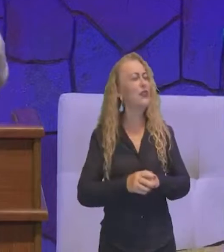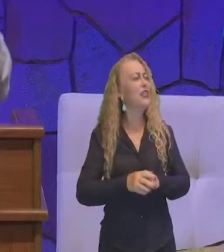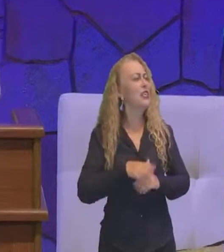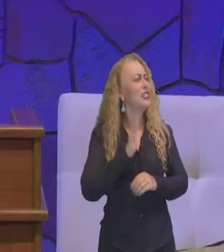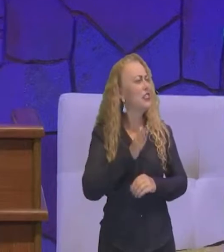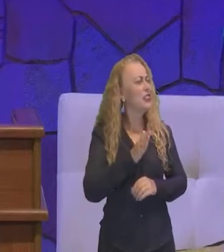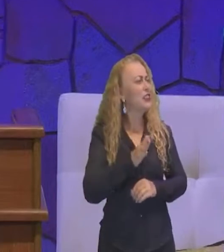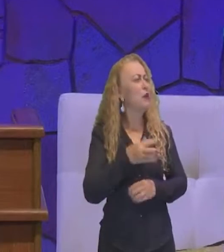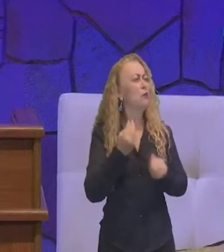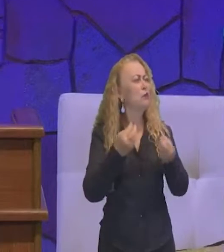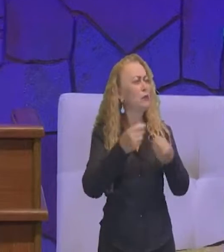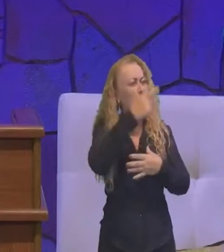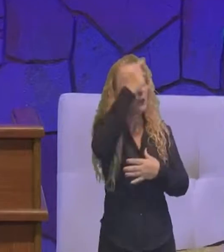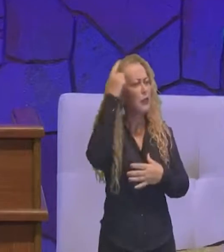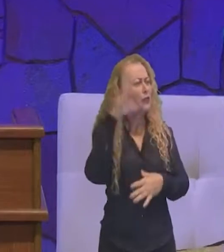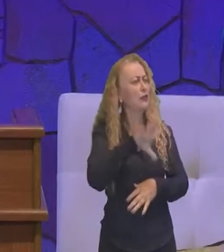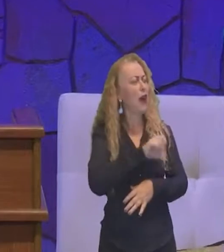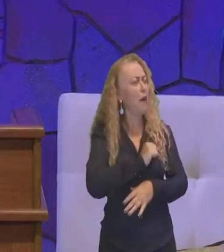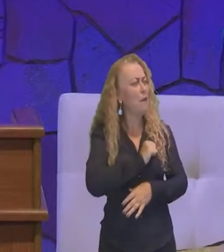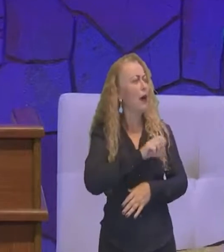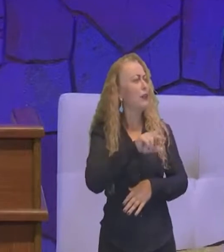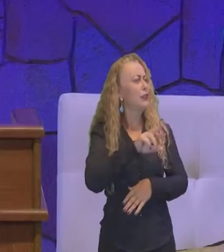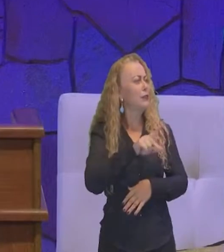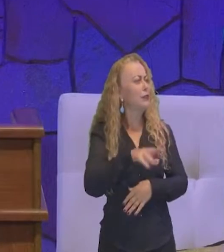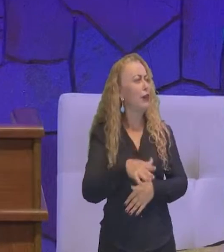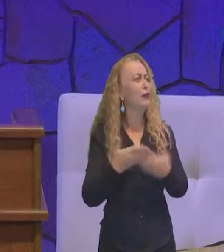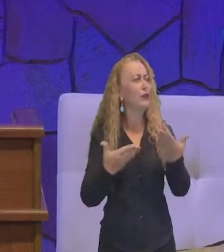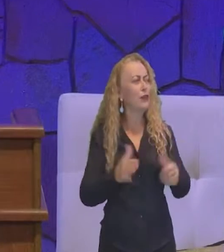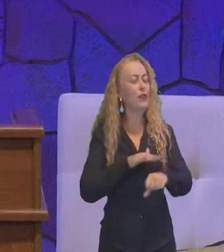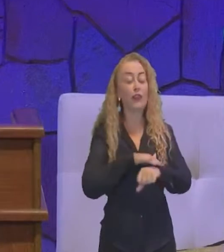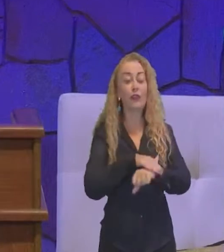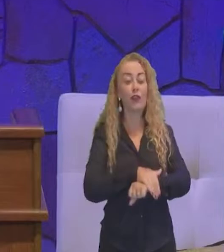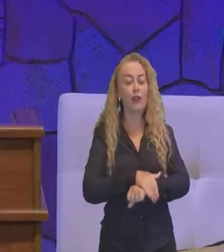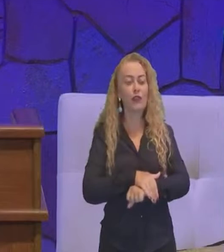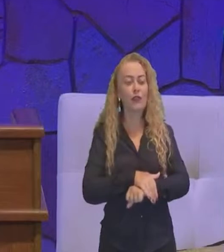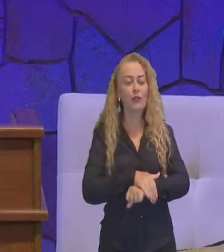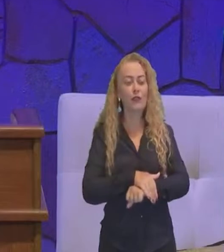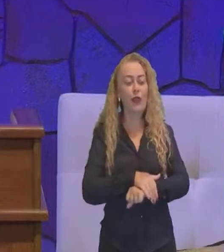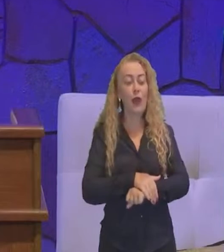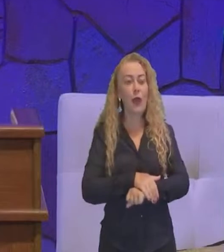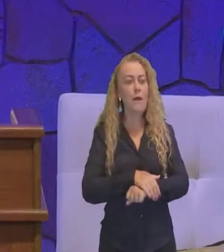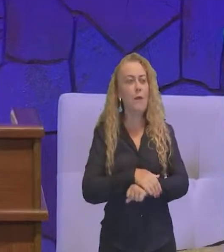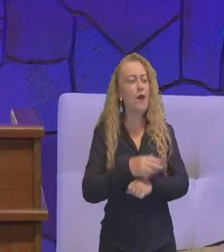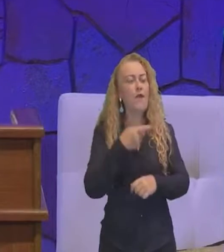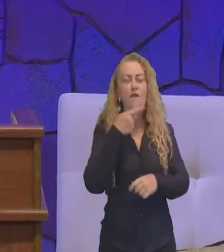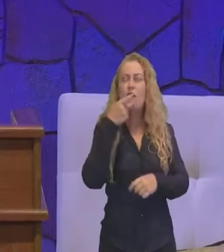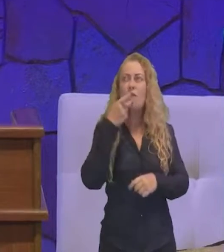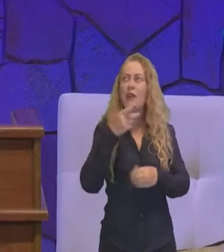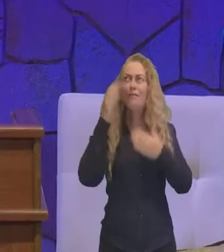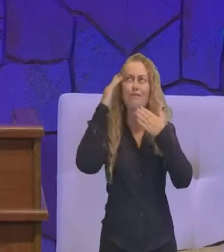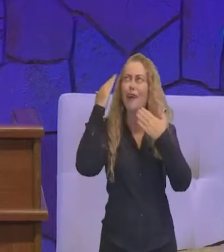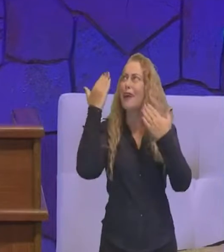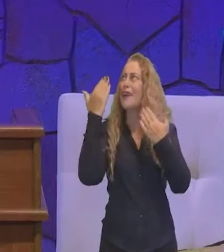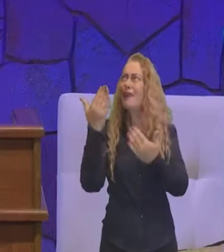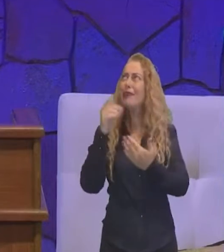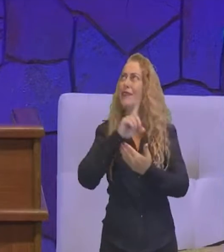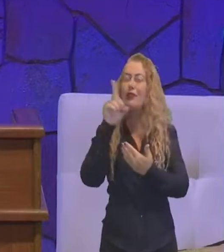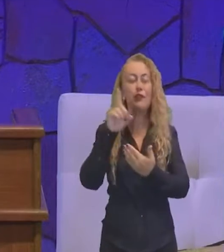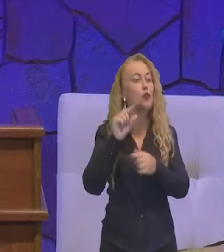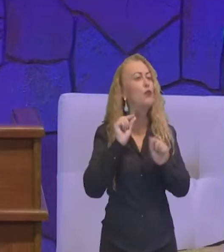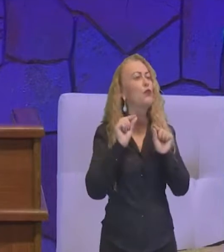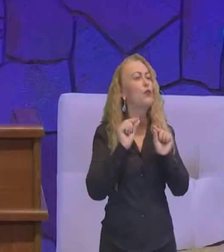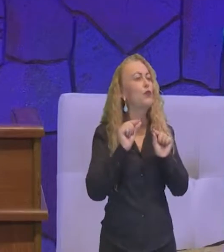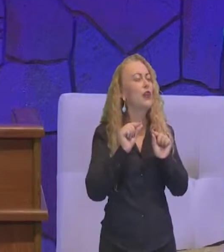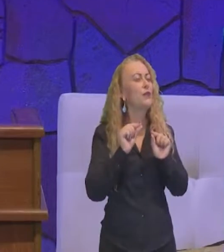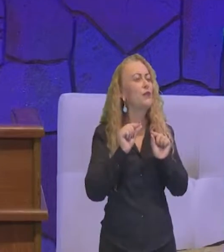outros queridos e amados irmãos. Mas nessa noite eu estou particularmente grato a Deus, porque está